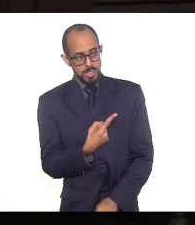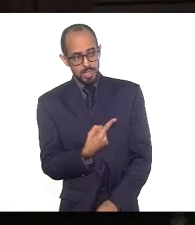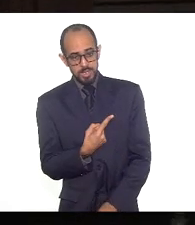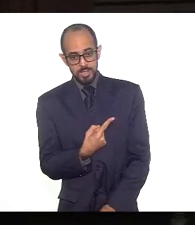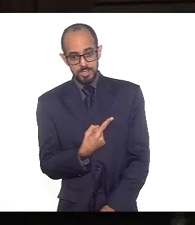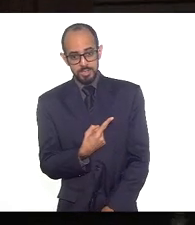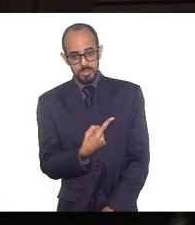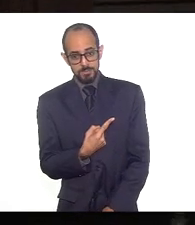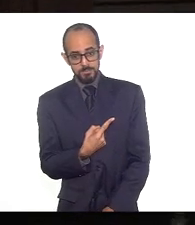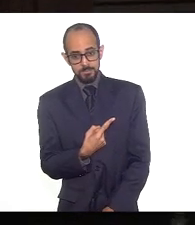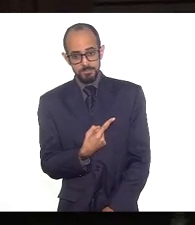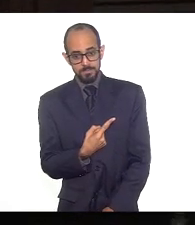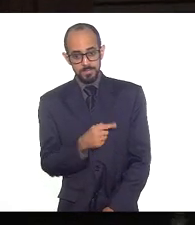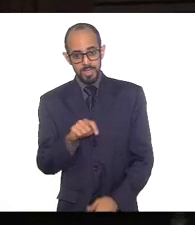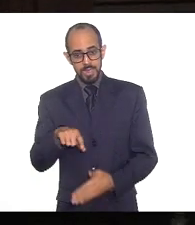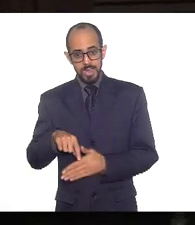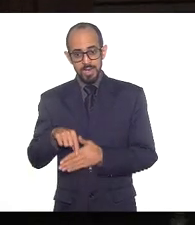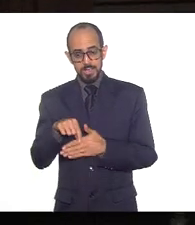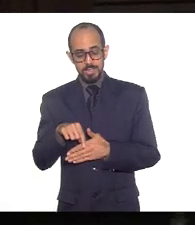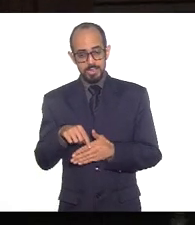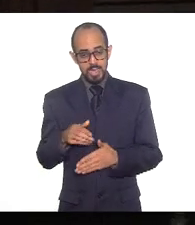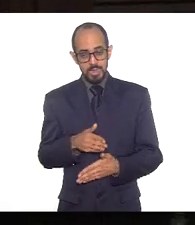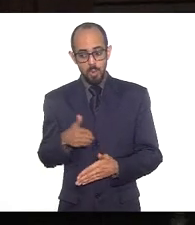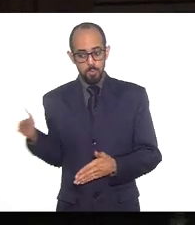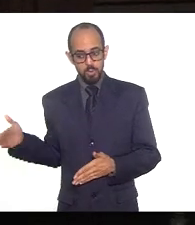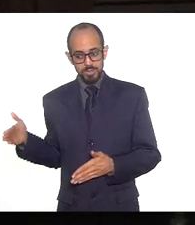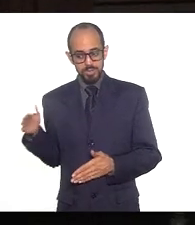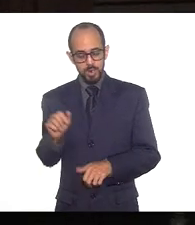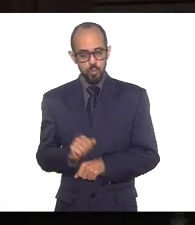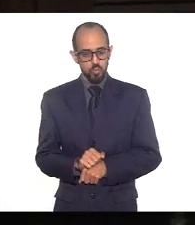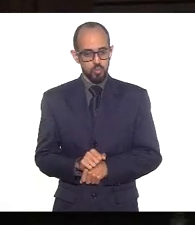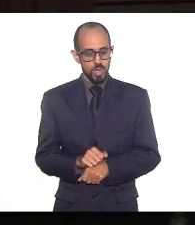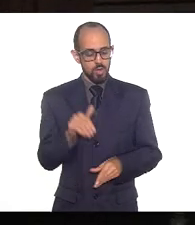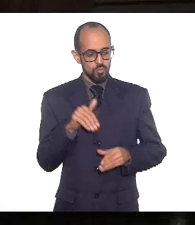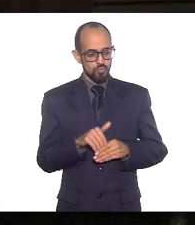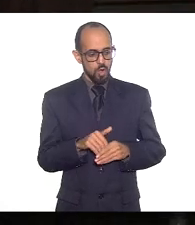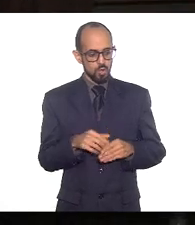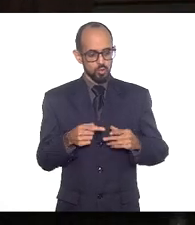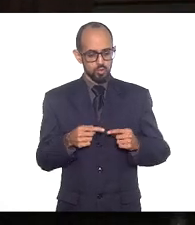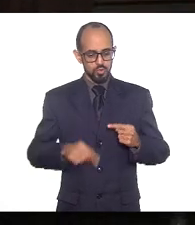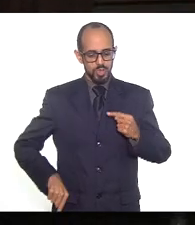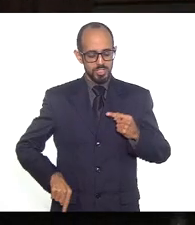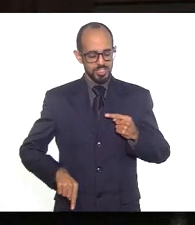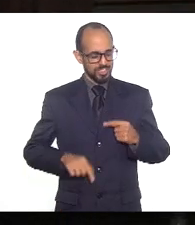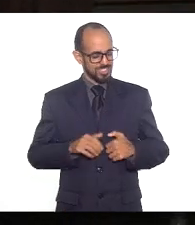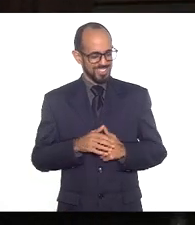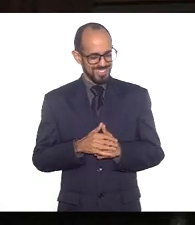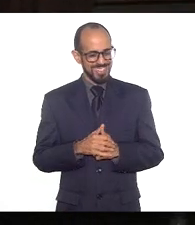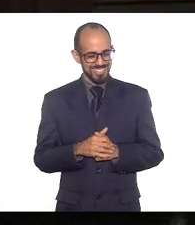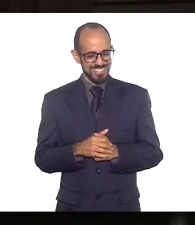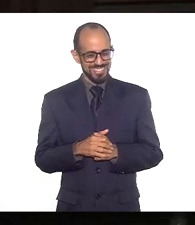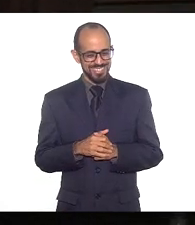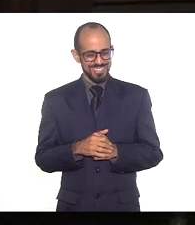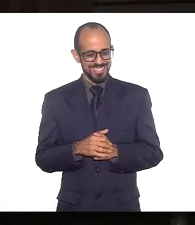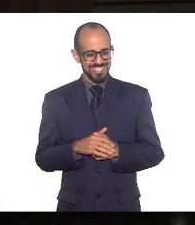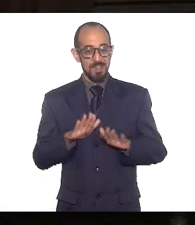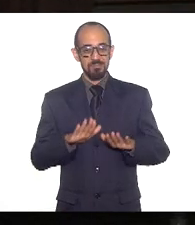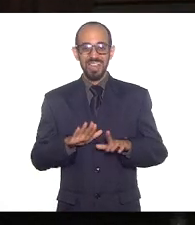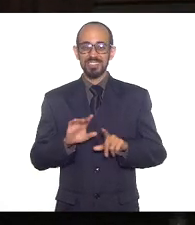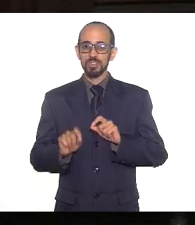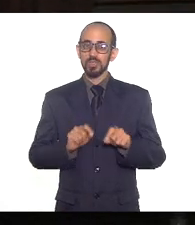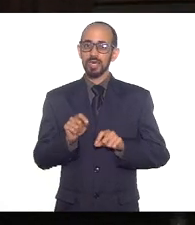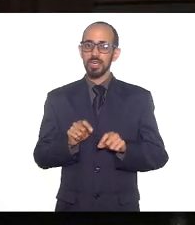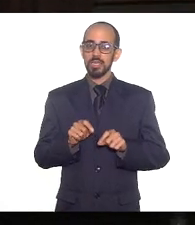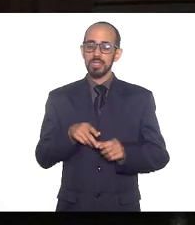Paulo era o líder da oposição era o voto divergente já Desde aquela época foi bem